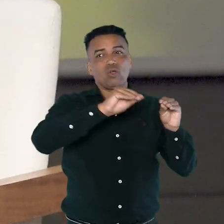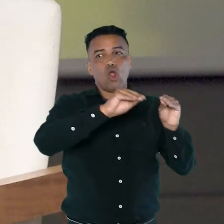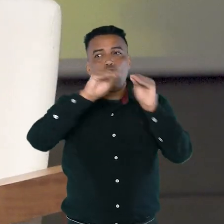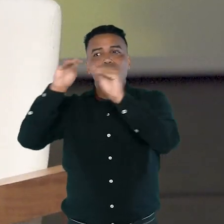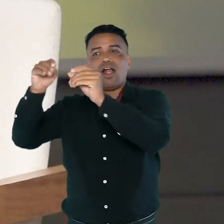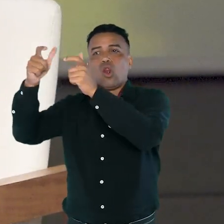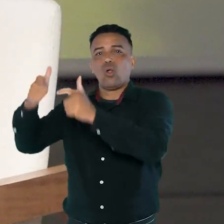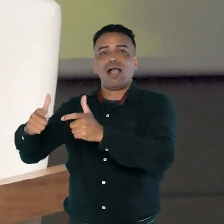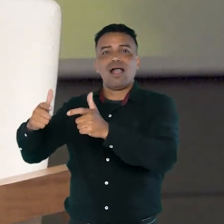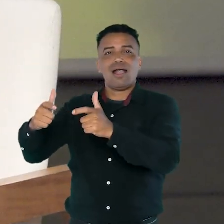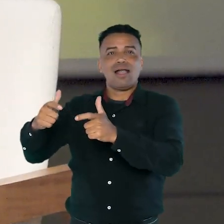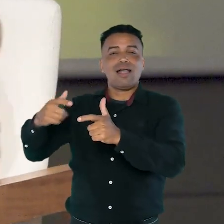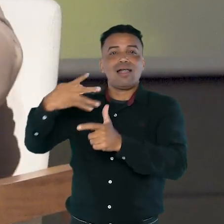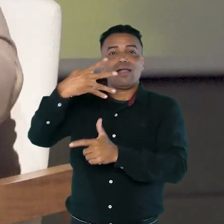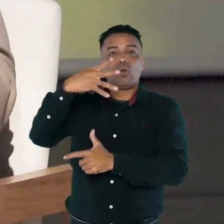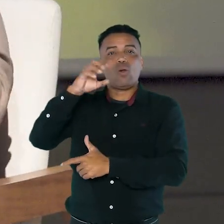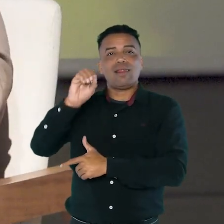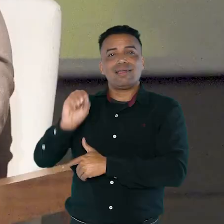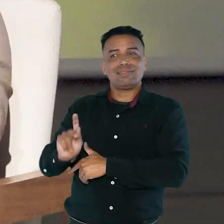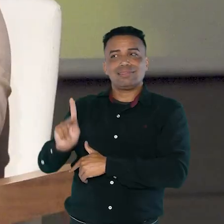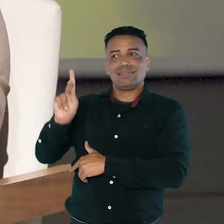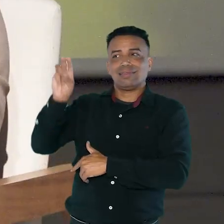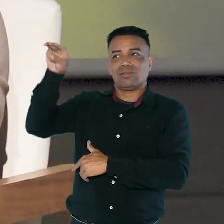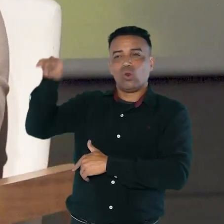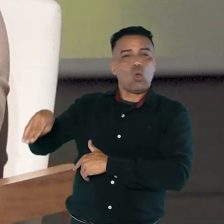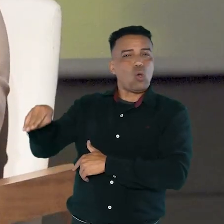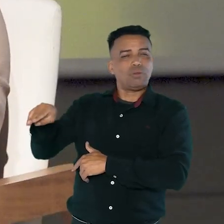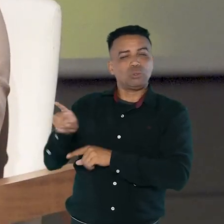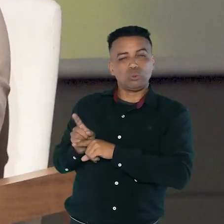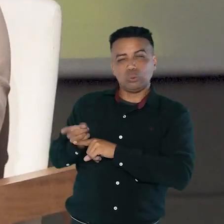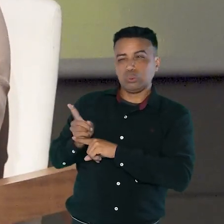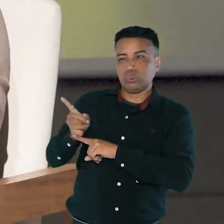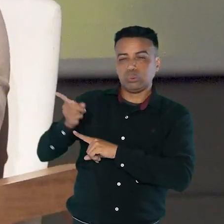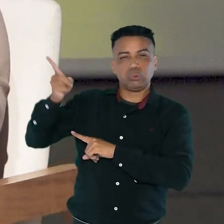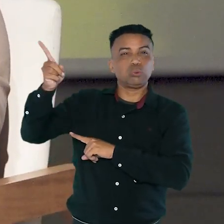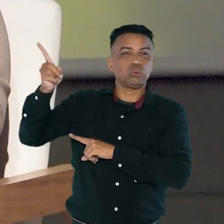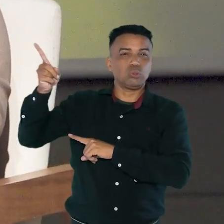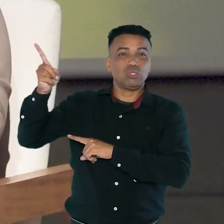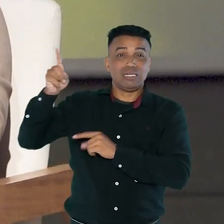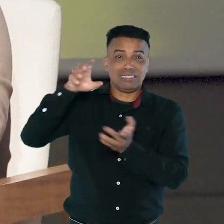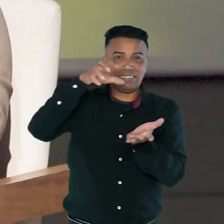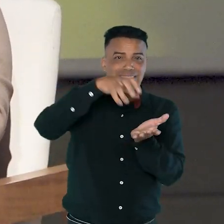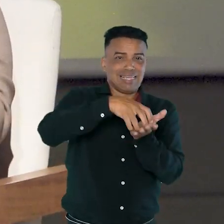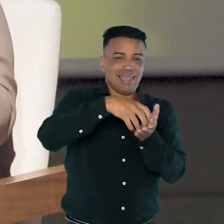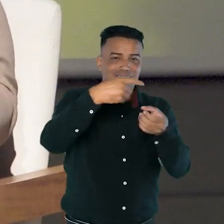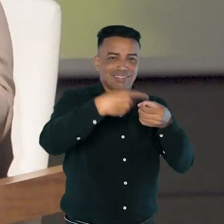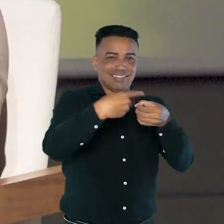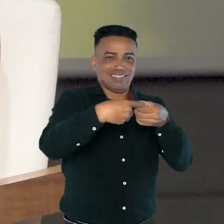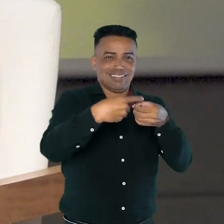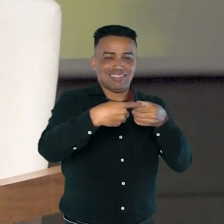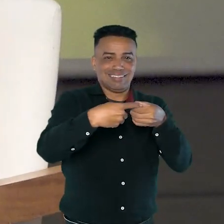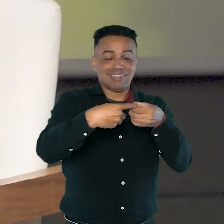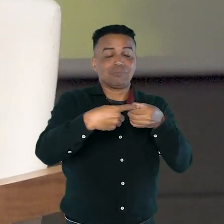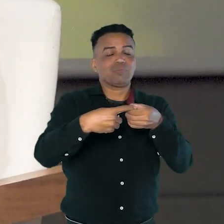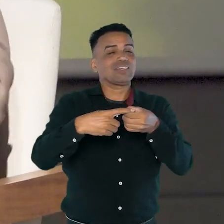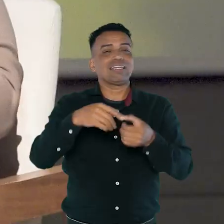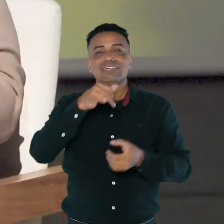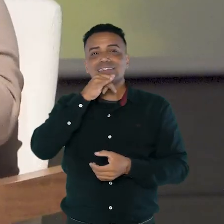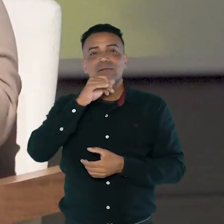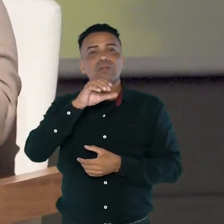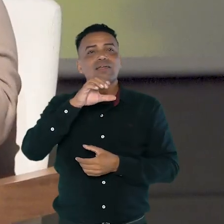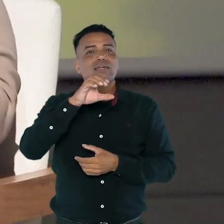40 quilômetros distantes do centro da cidade. Então, a cidade de Ceilândia,